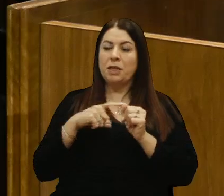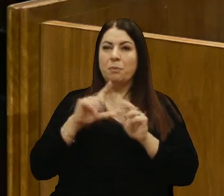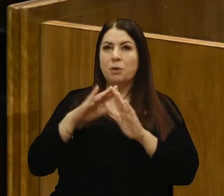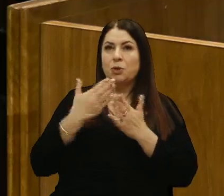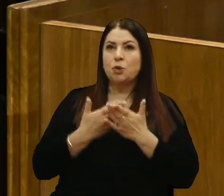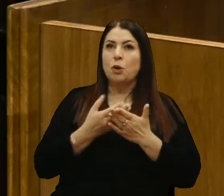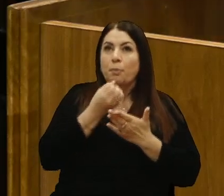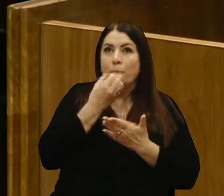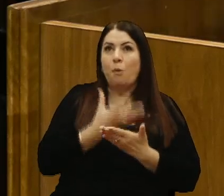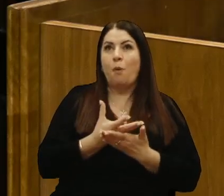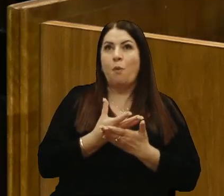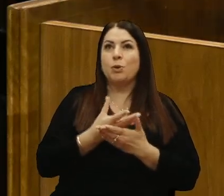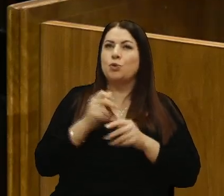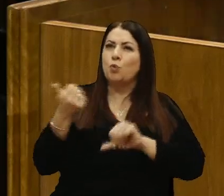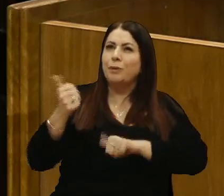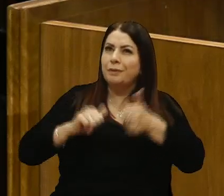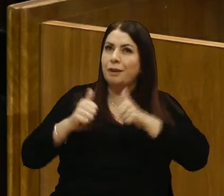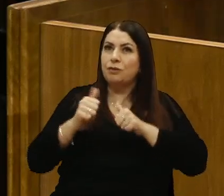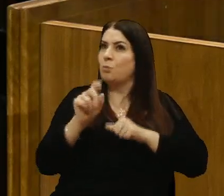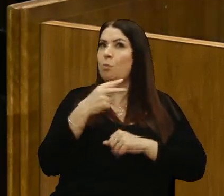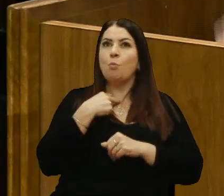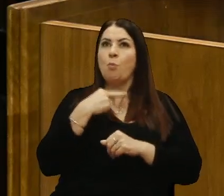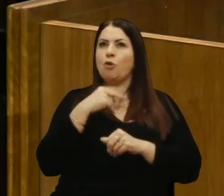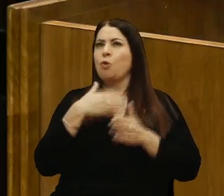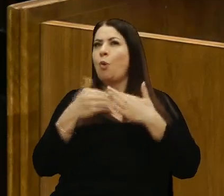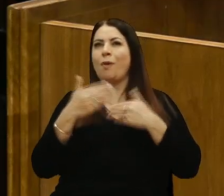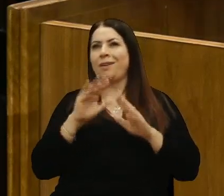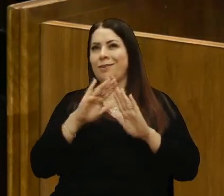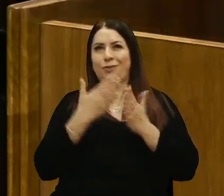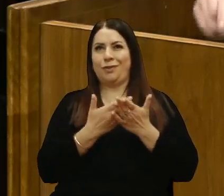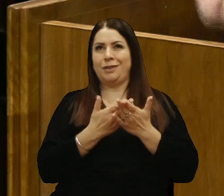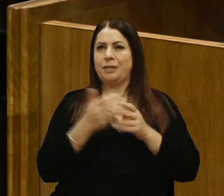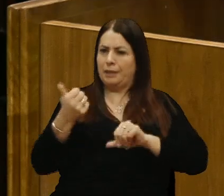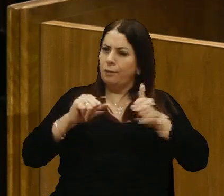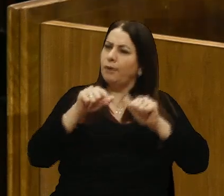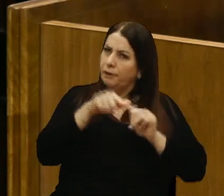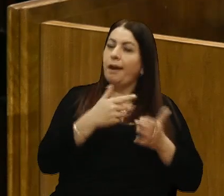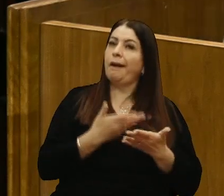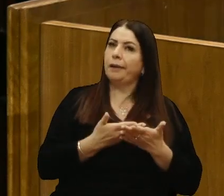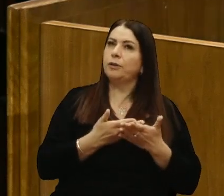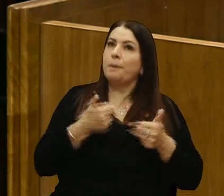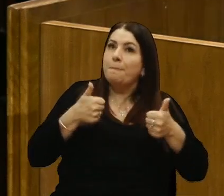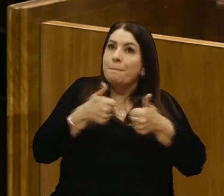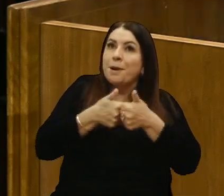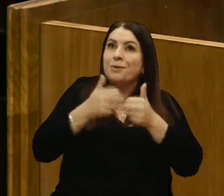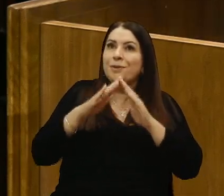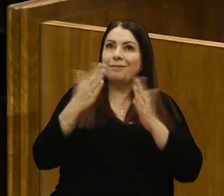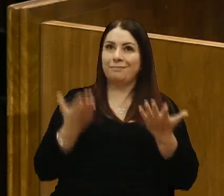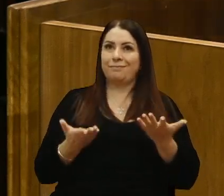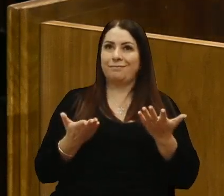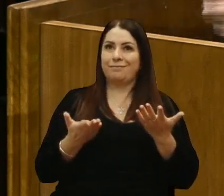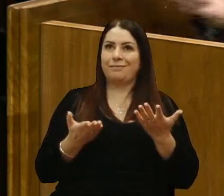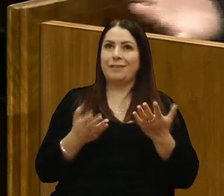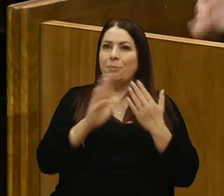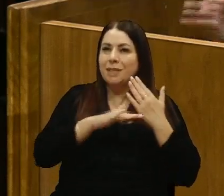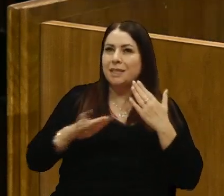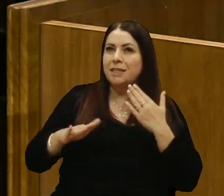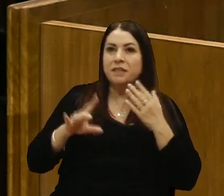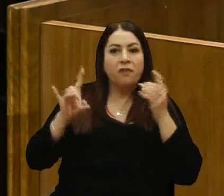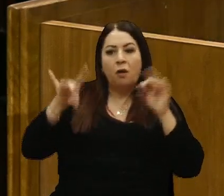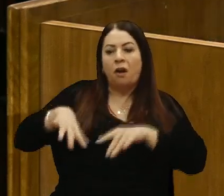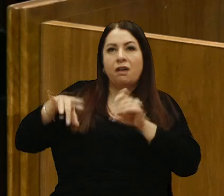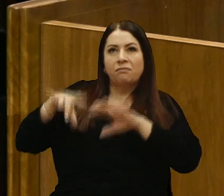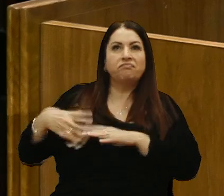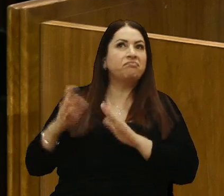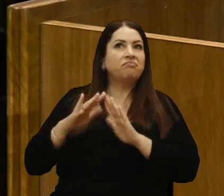escola boa, de qualidade, porque não pode ser qualquer escola, tem que ser uma escola de qualidade, perto da sua casa. Mais crianças vão deixar de ir para a